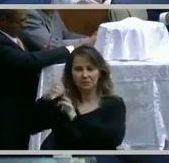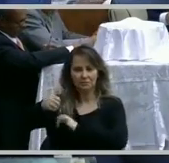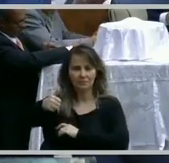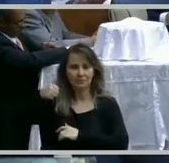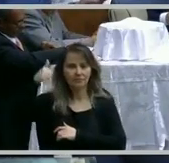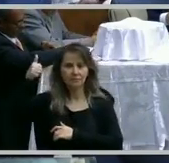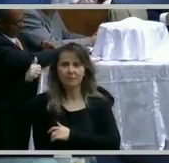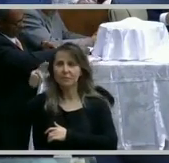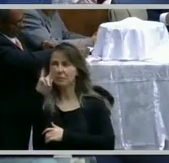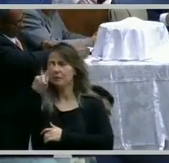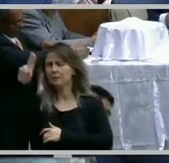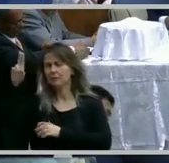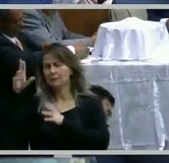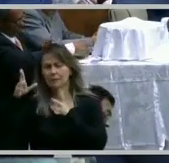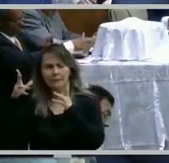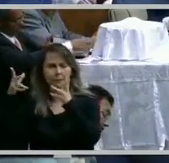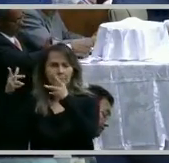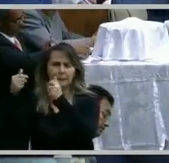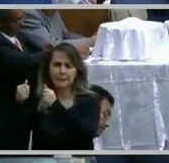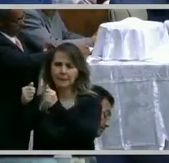eles, quantos podem dizer amém.